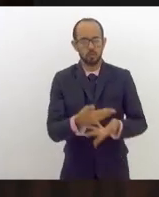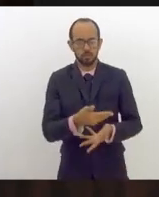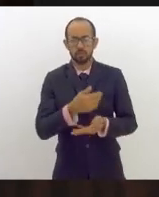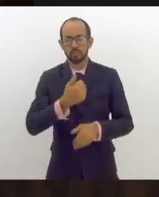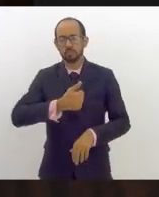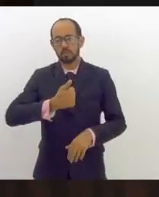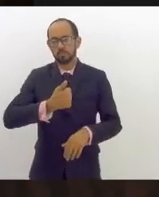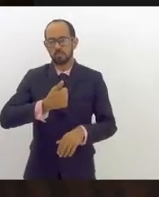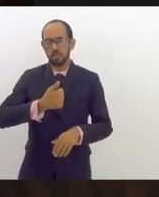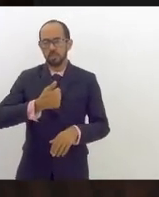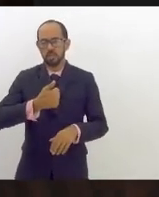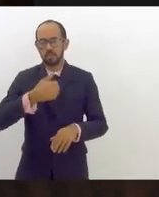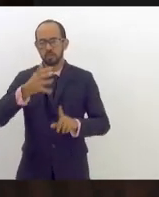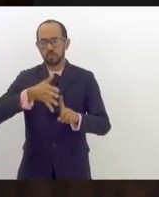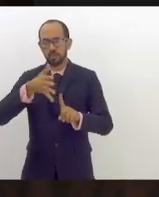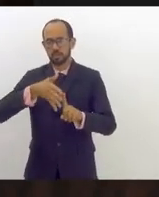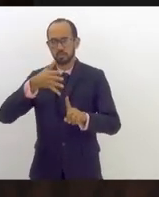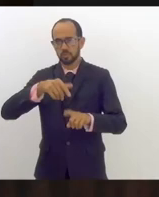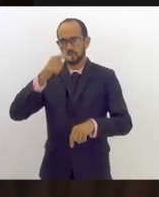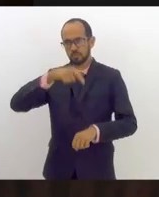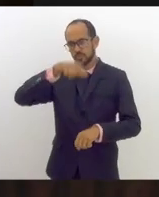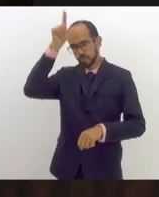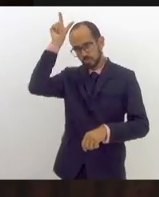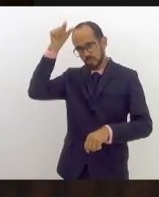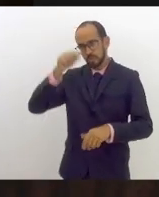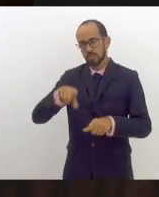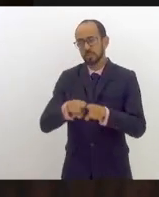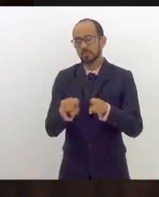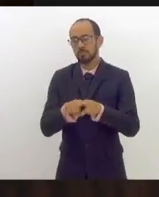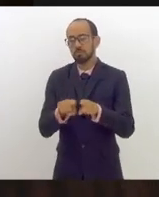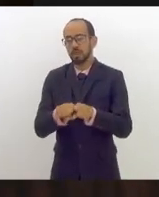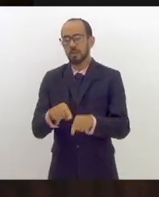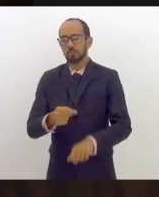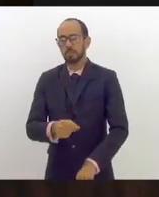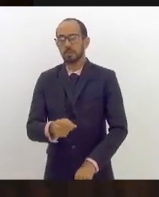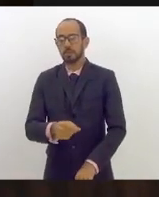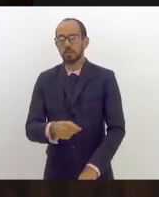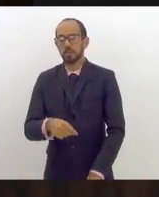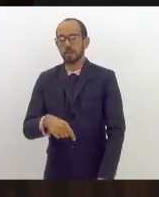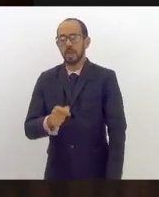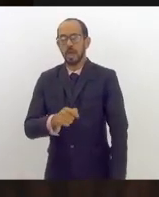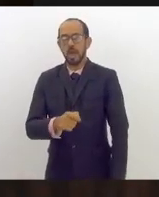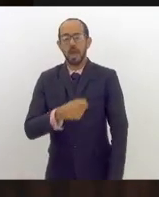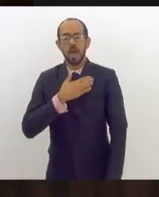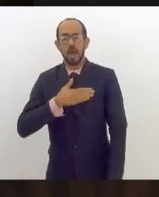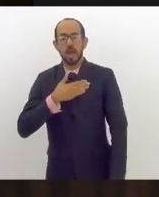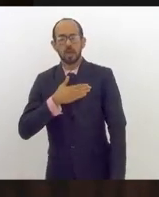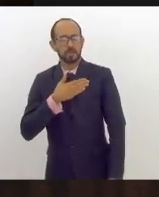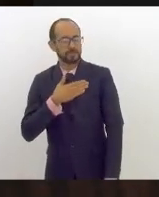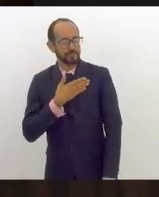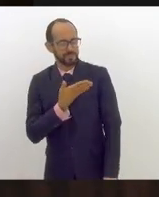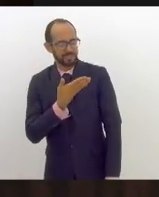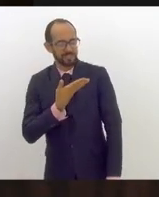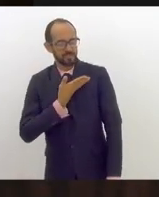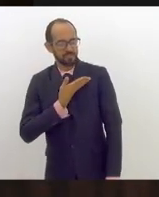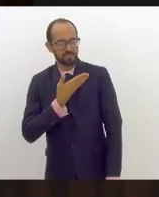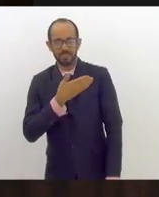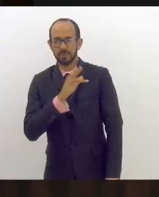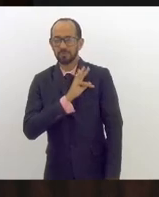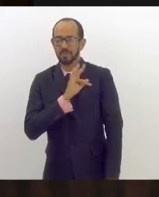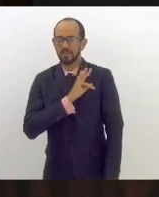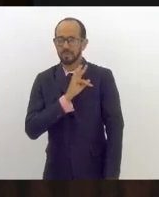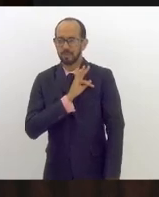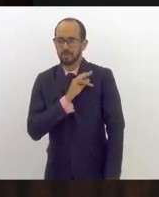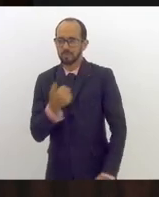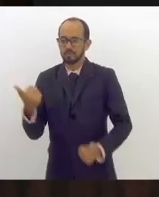do deputado Luiz Paulo e convida minha querida ilustre deputada Marta Rocha se ela estiver aqui na casa para